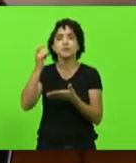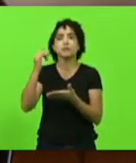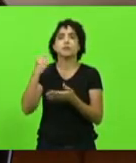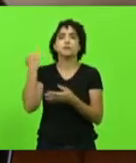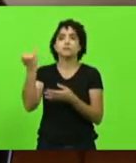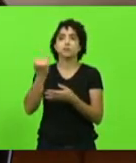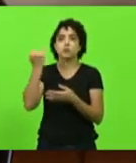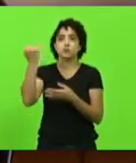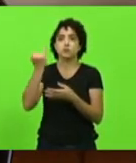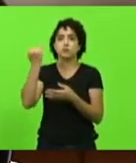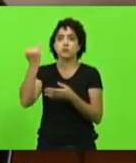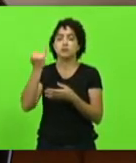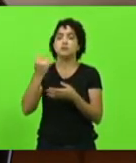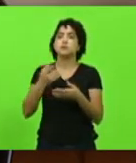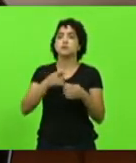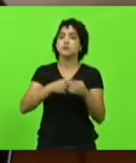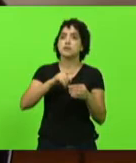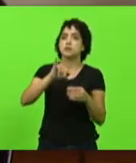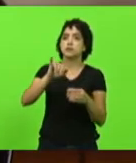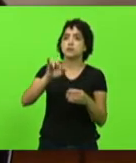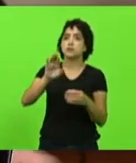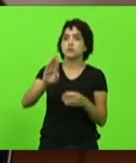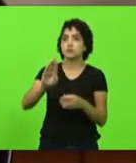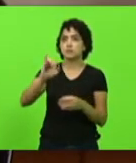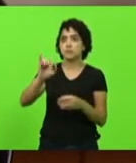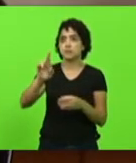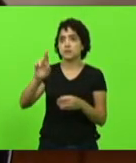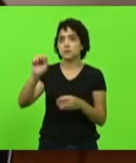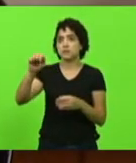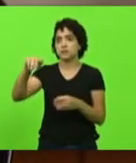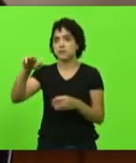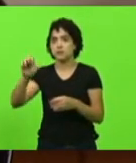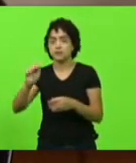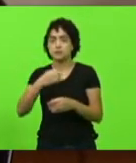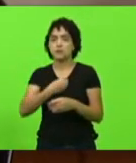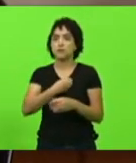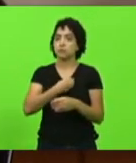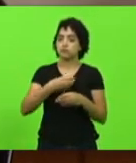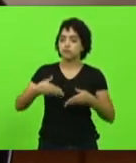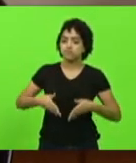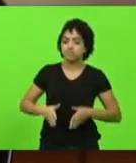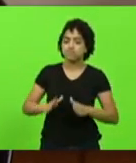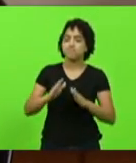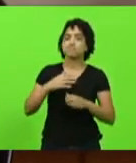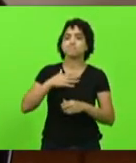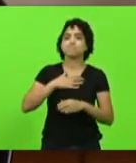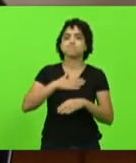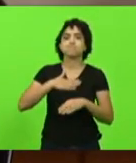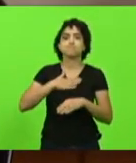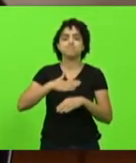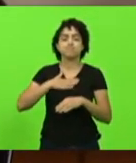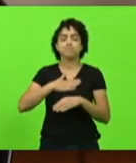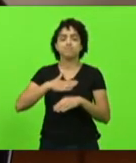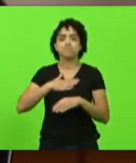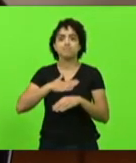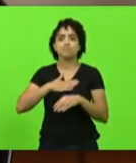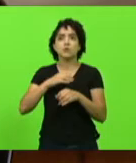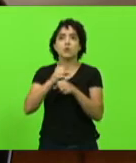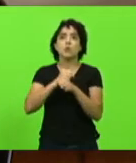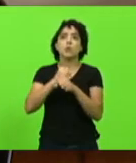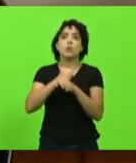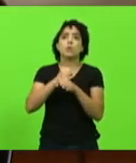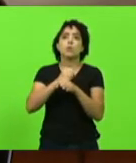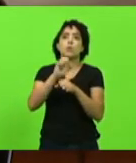cidade de Ibirama, cidade onde eu nasci, cidade onde eu moro, cidade onde eu tenho um carinho muito grande, 88